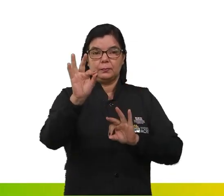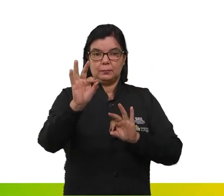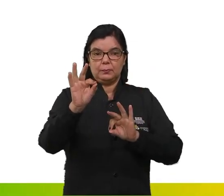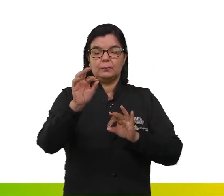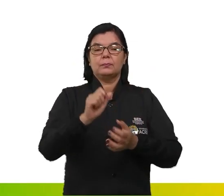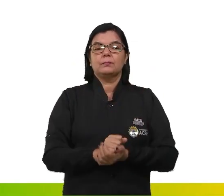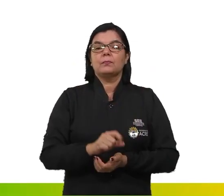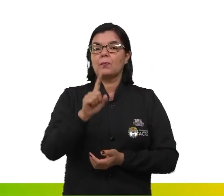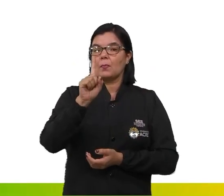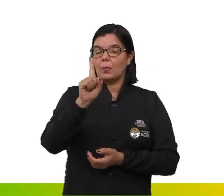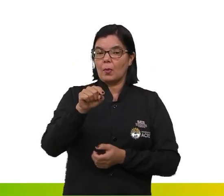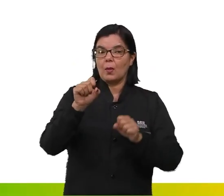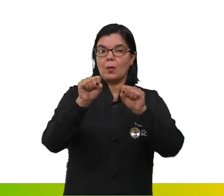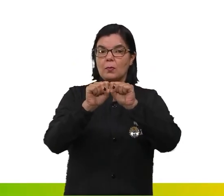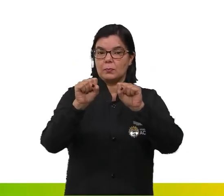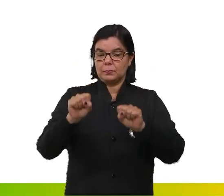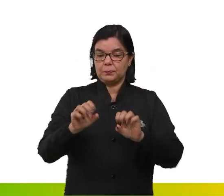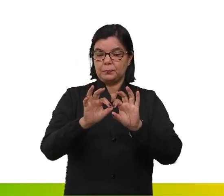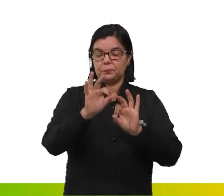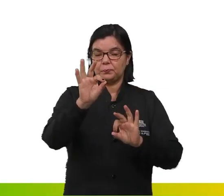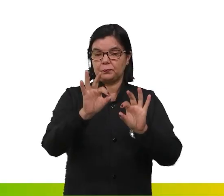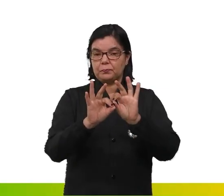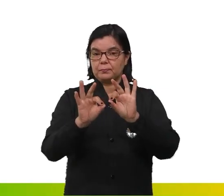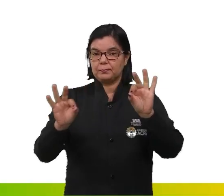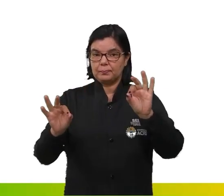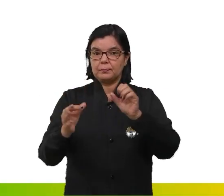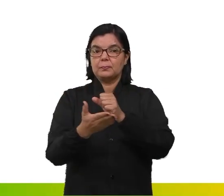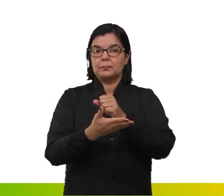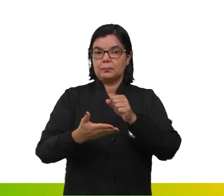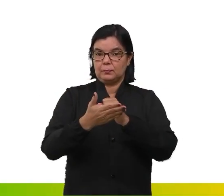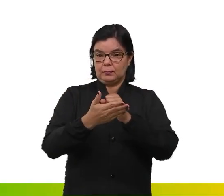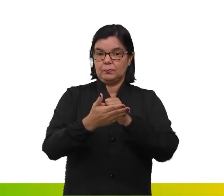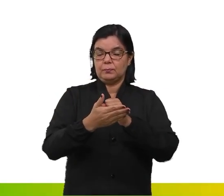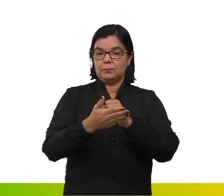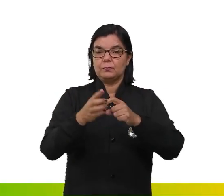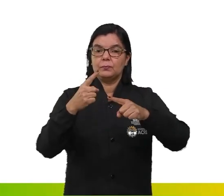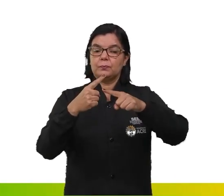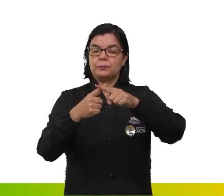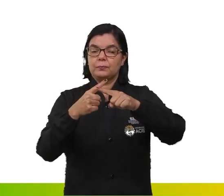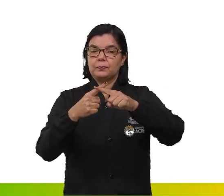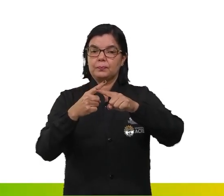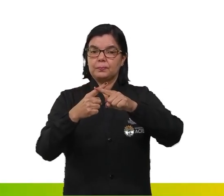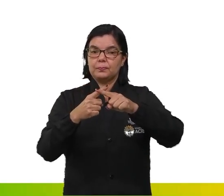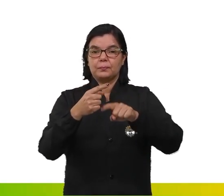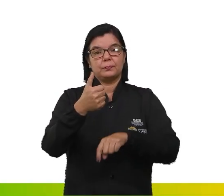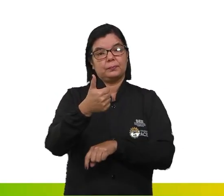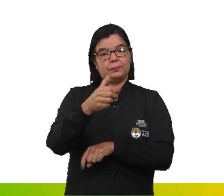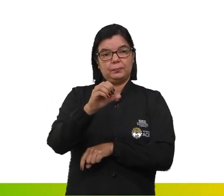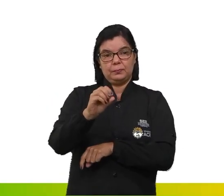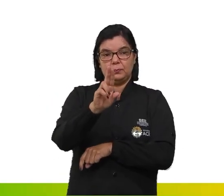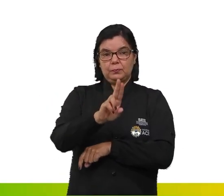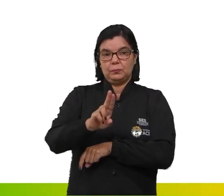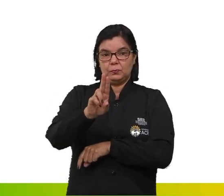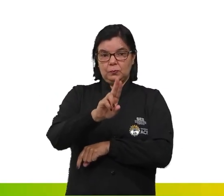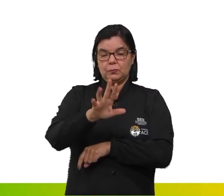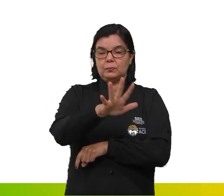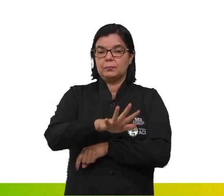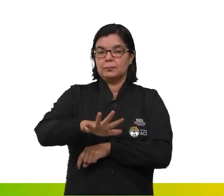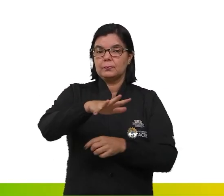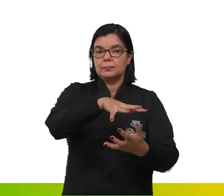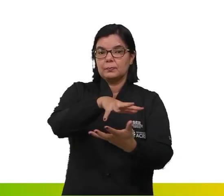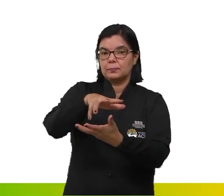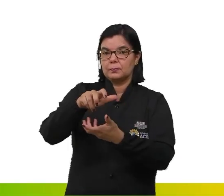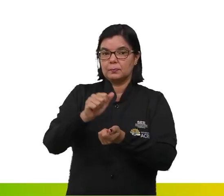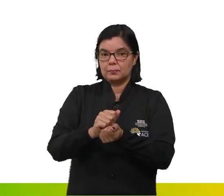métrico decimal é um sistema de medidas baseadas em múltiplos de 10, usado em grande parte do mundo para